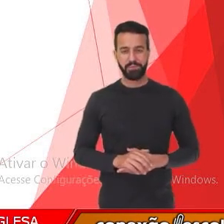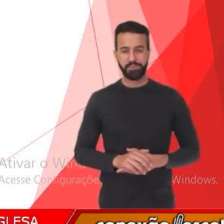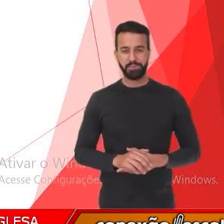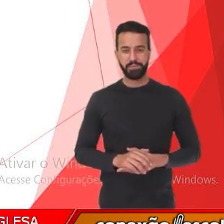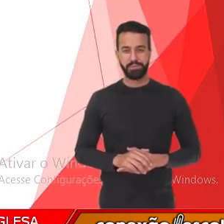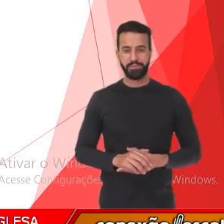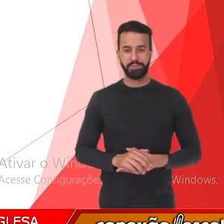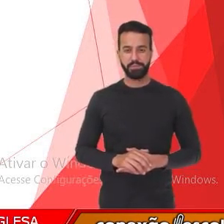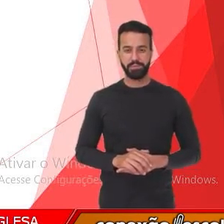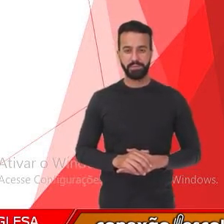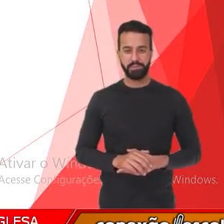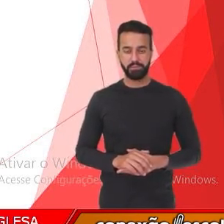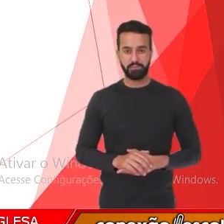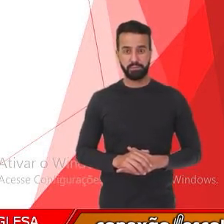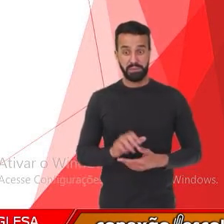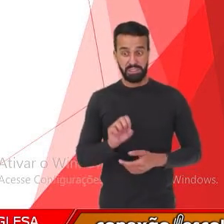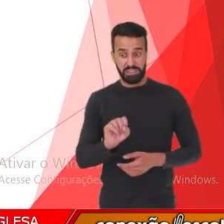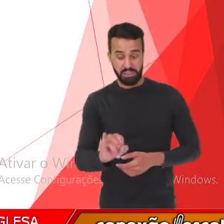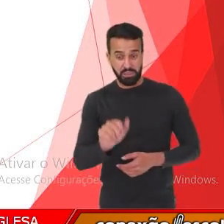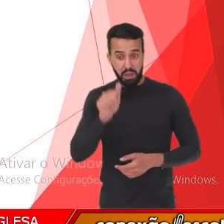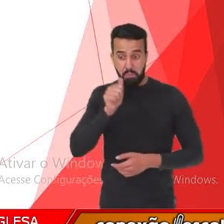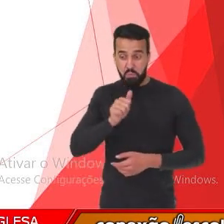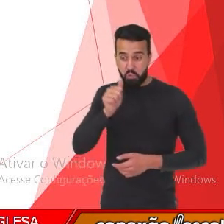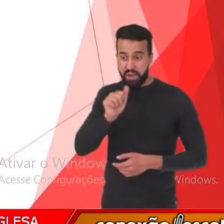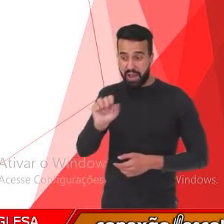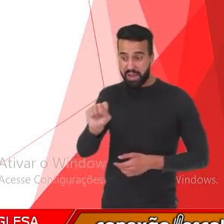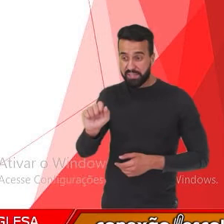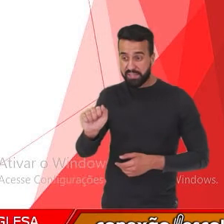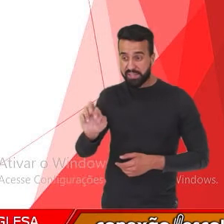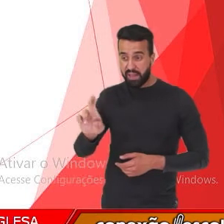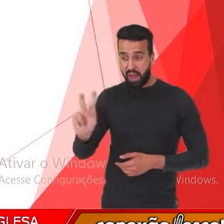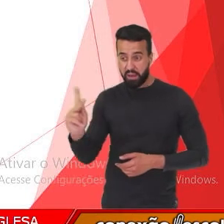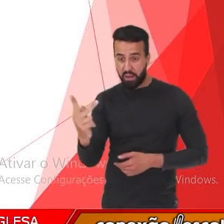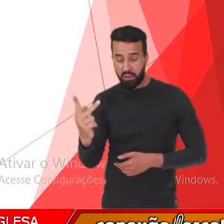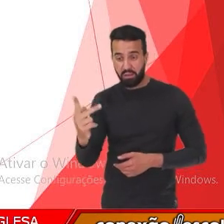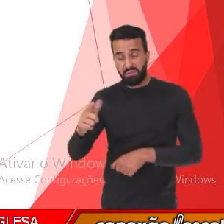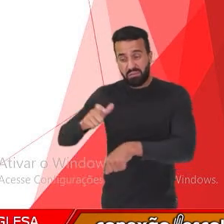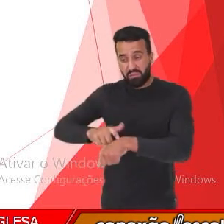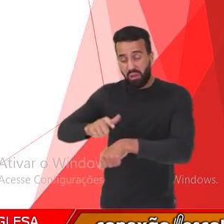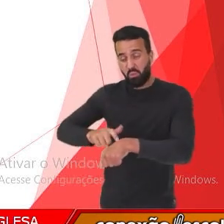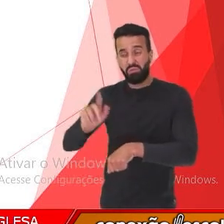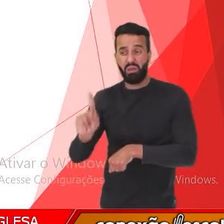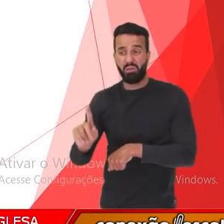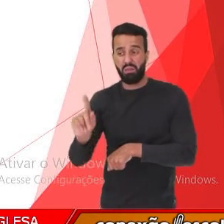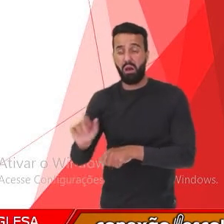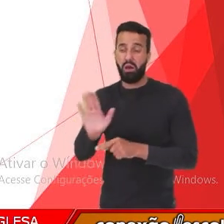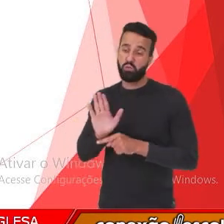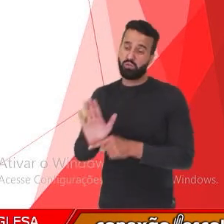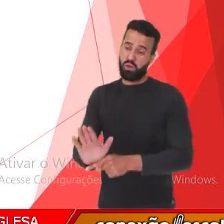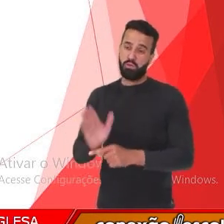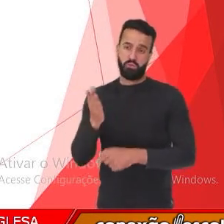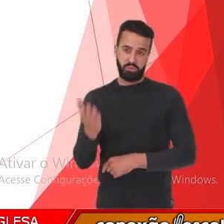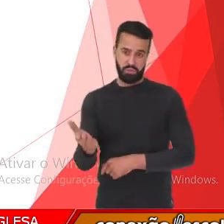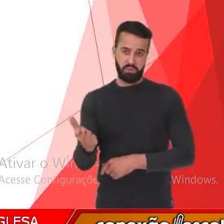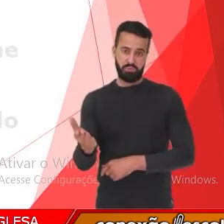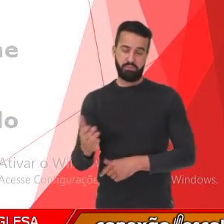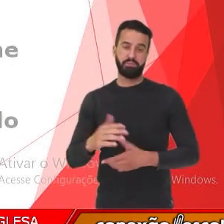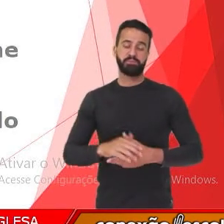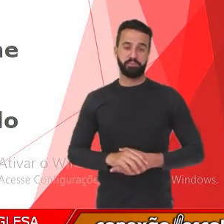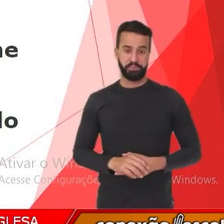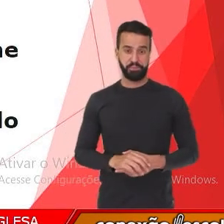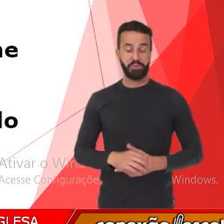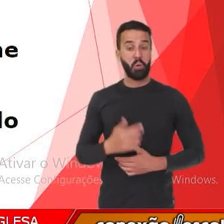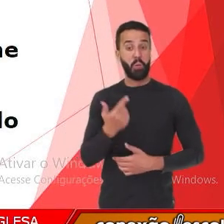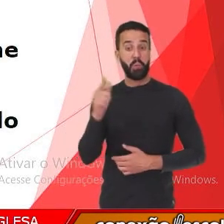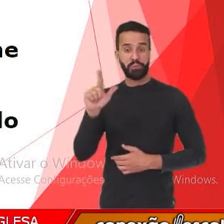would help you. Se Sarah tivesse tempo, ela ajudaria você. Outro exemplo, nós temos